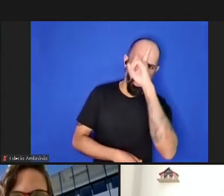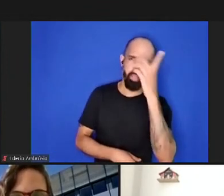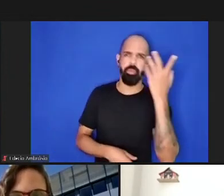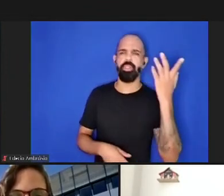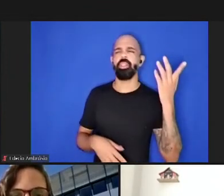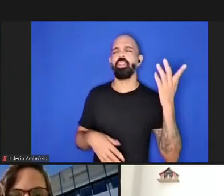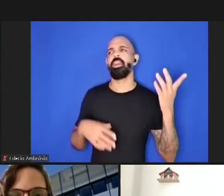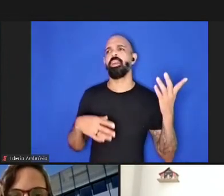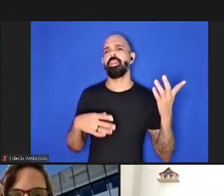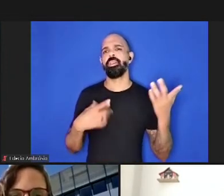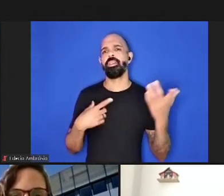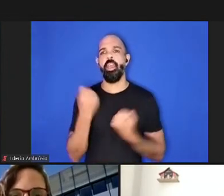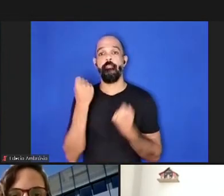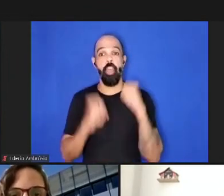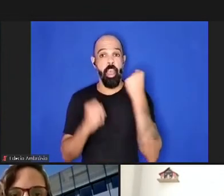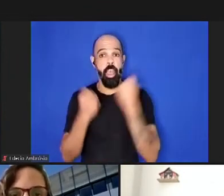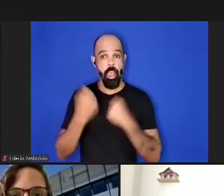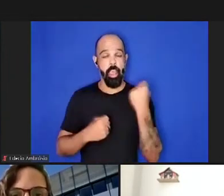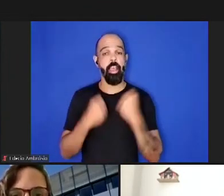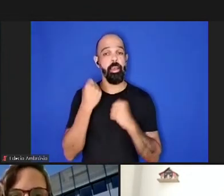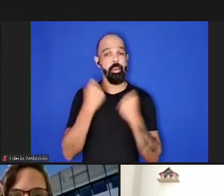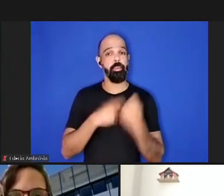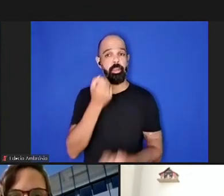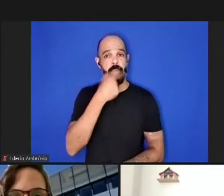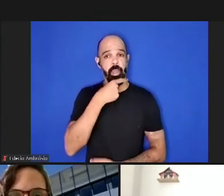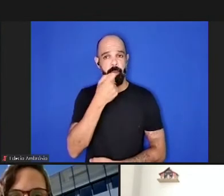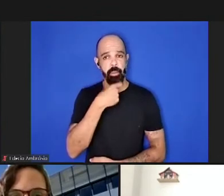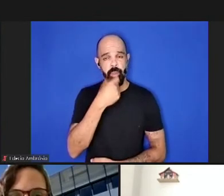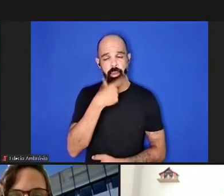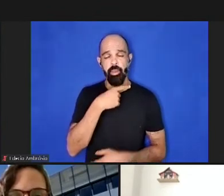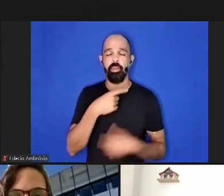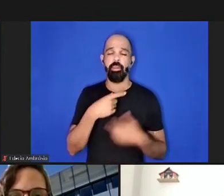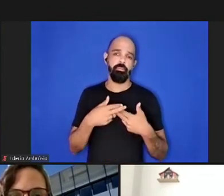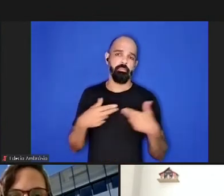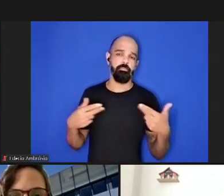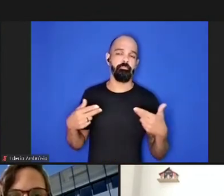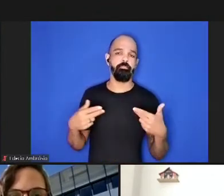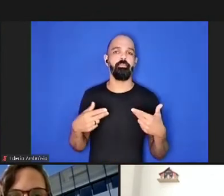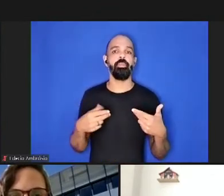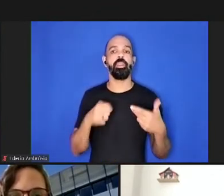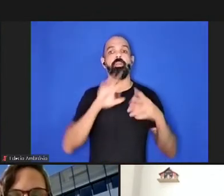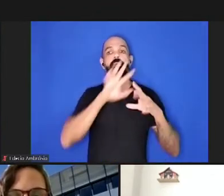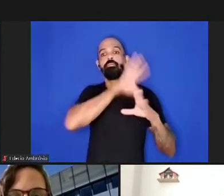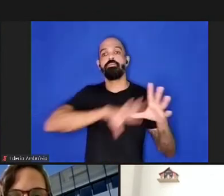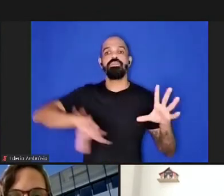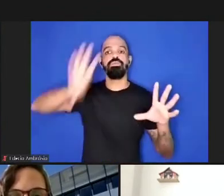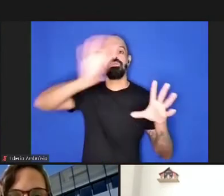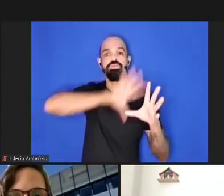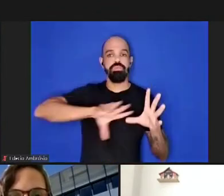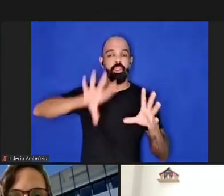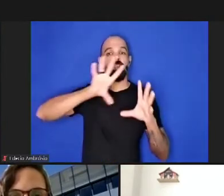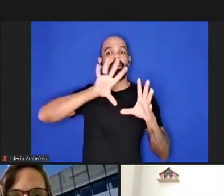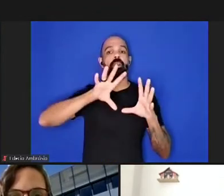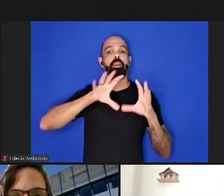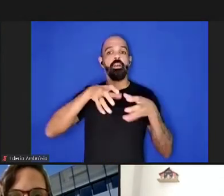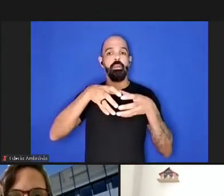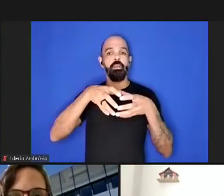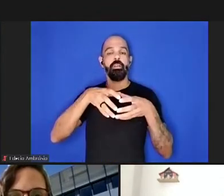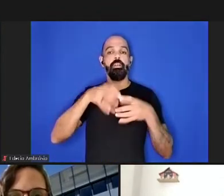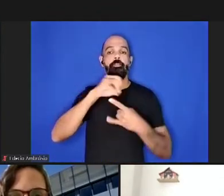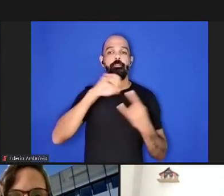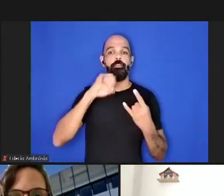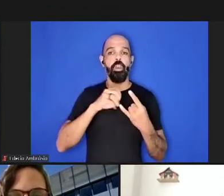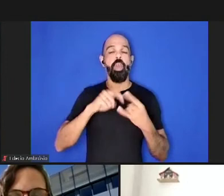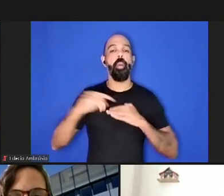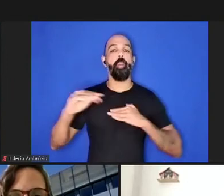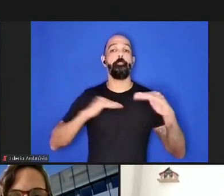as fábricas, né, de medicamentos imunobiológicos, quer dizer, toda essa complexidade da Fiocruz se traduz numa movimentação muito grande